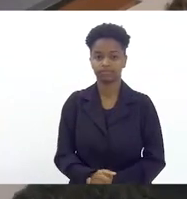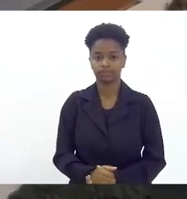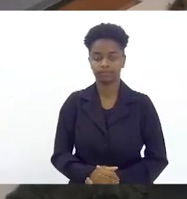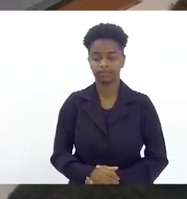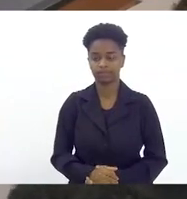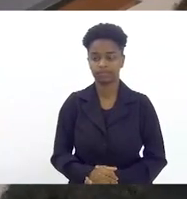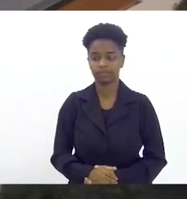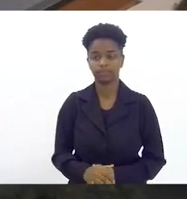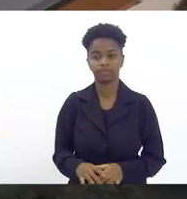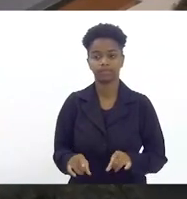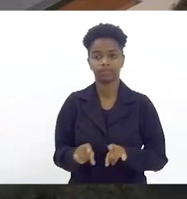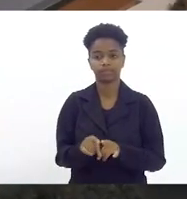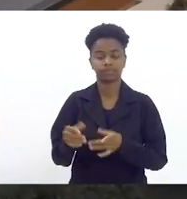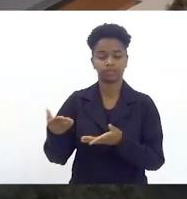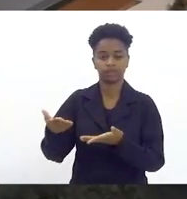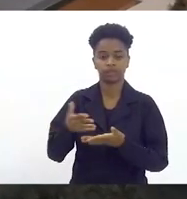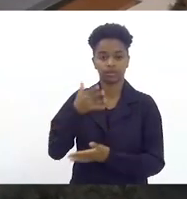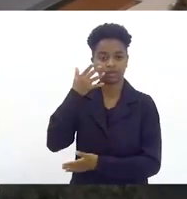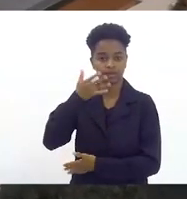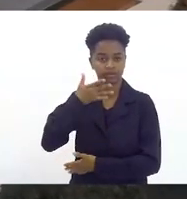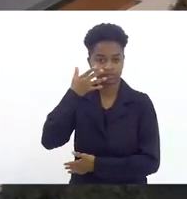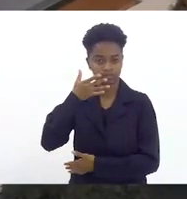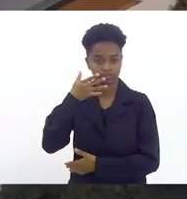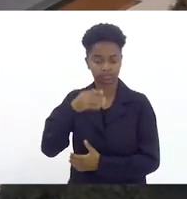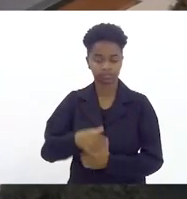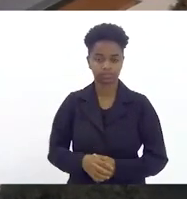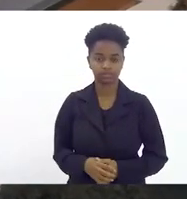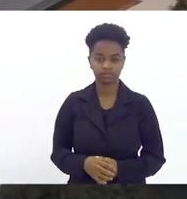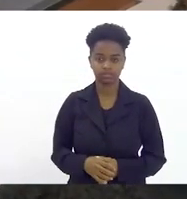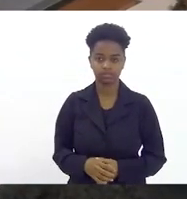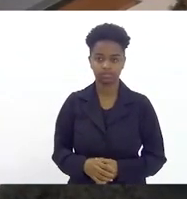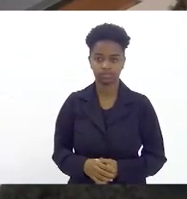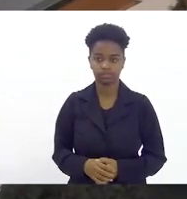e passar imediatamente a palavra para